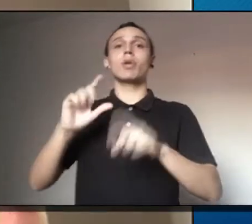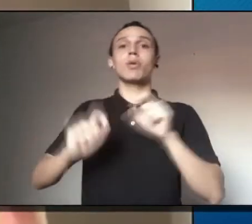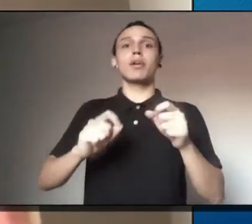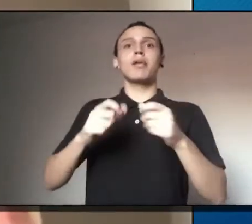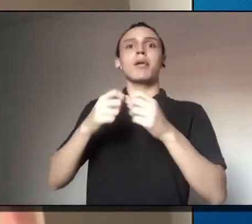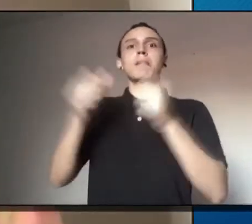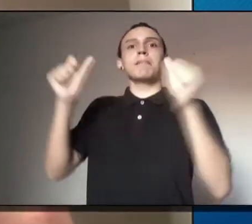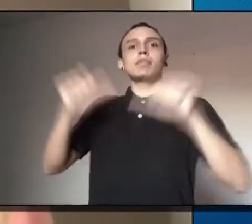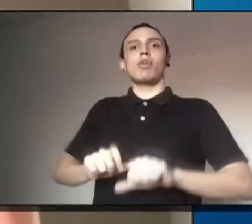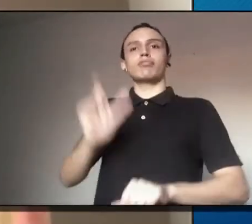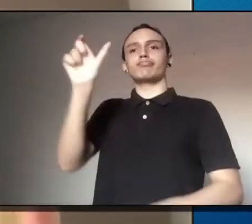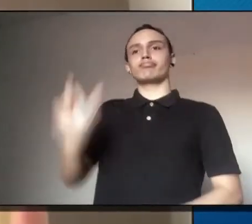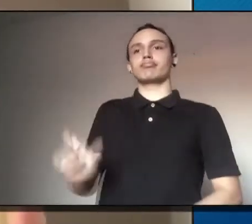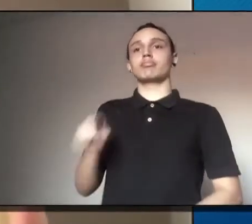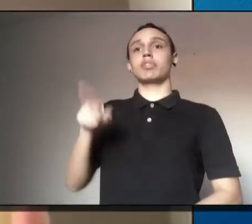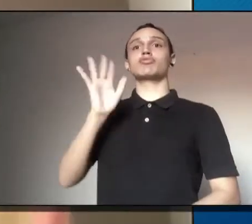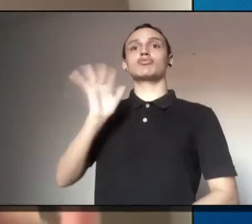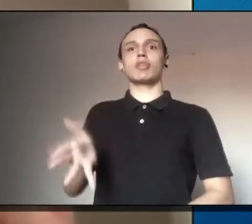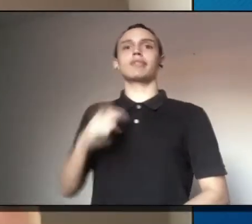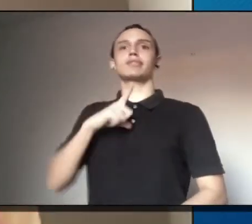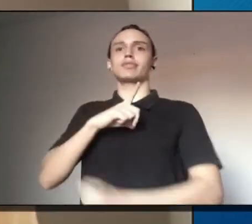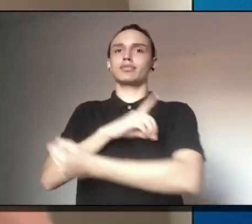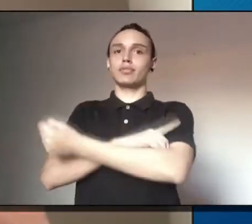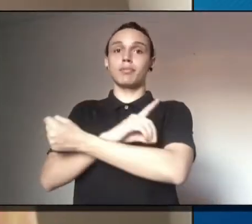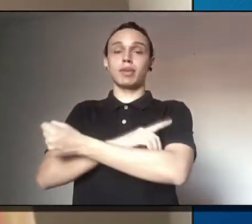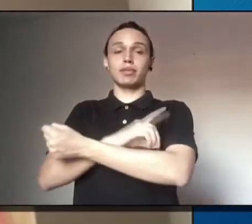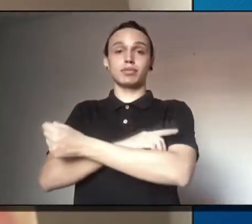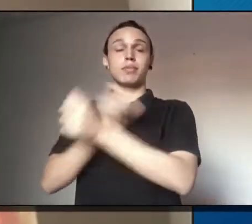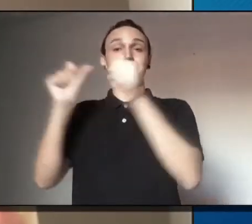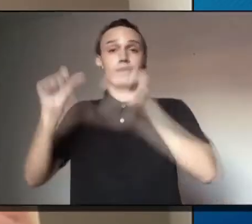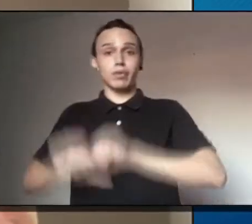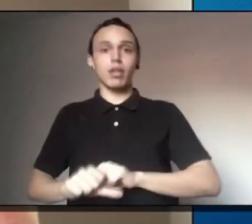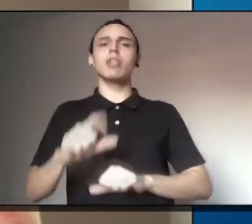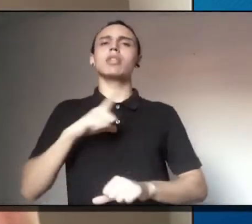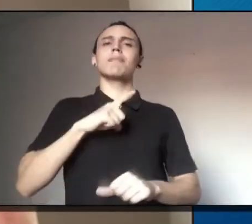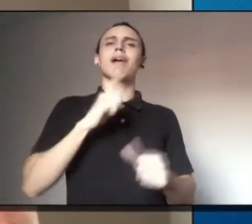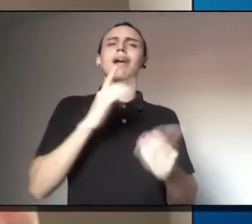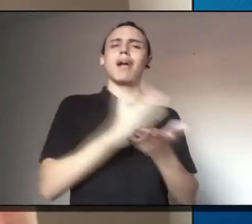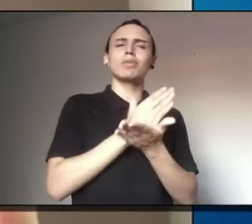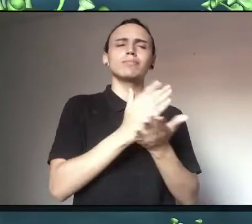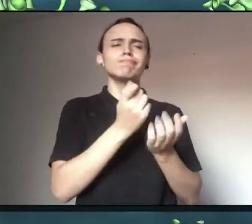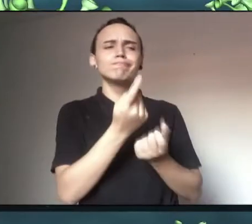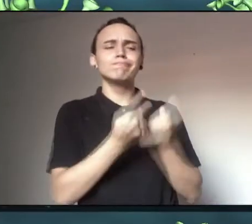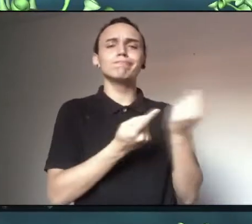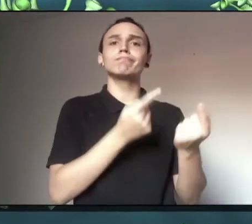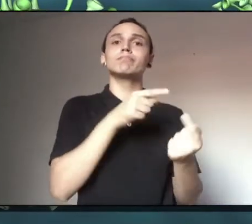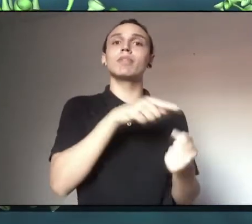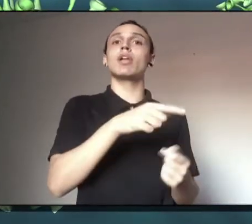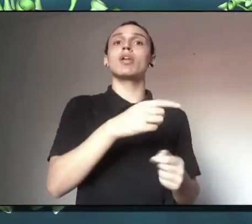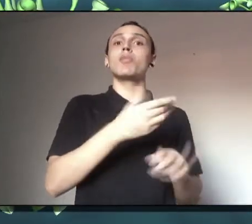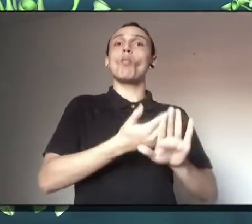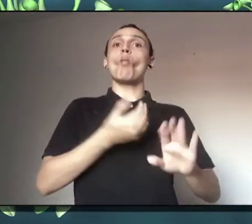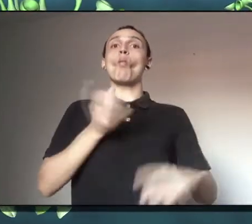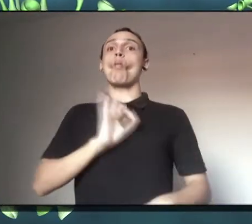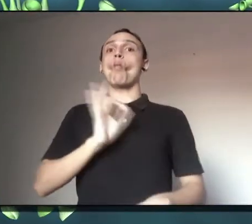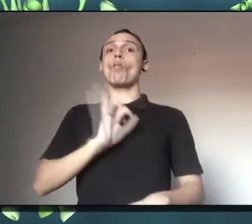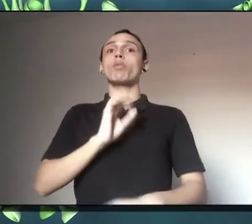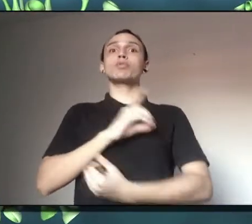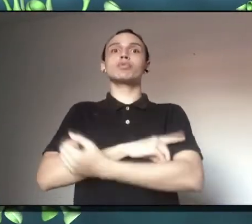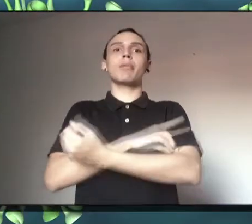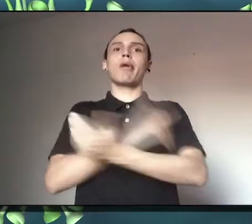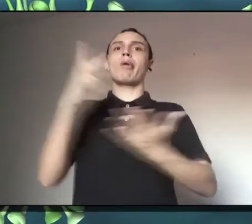diabético ou, em alguns casos mais raros, causando diabetes em quem não tinha diabetes prévio. Isso é uma